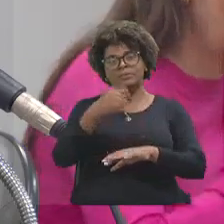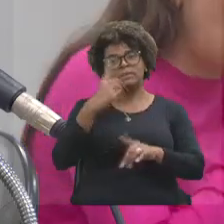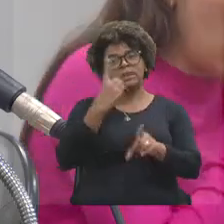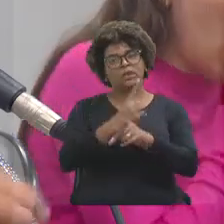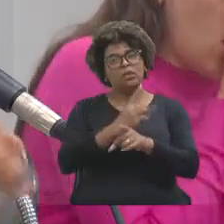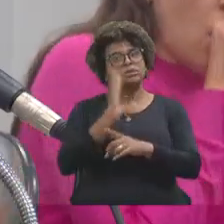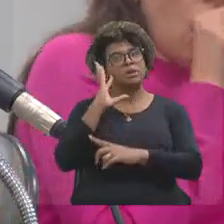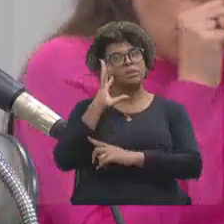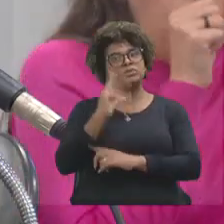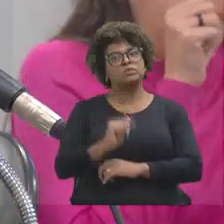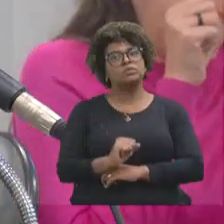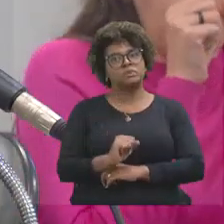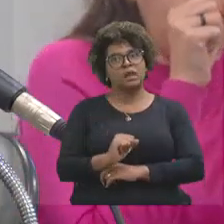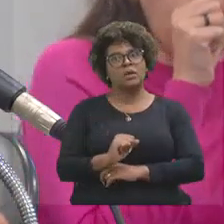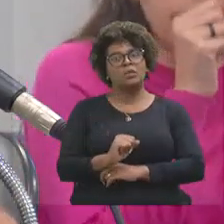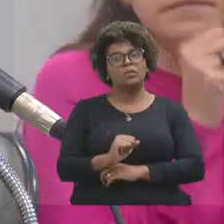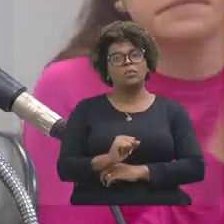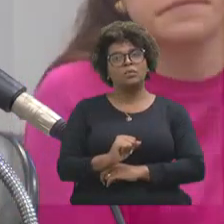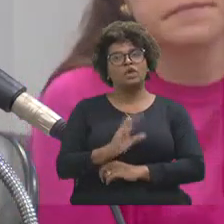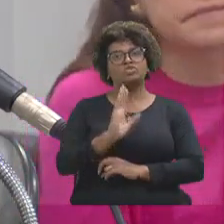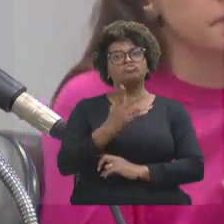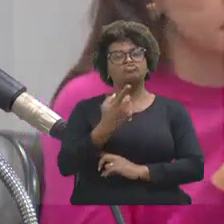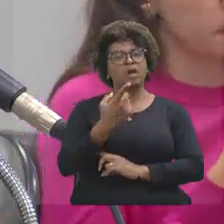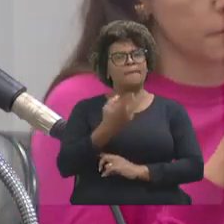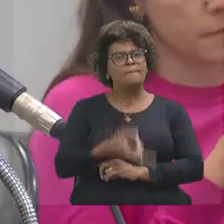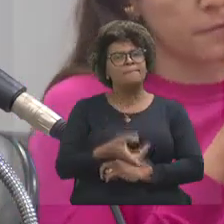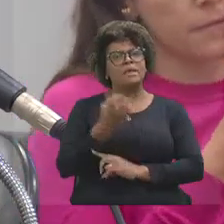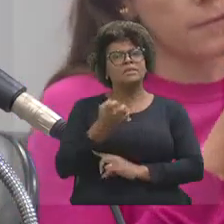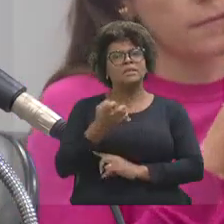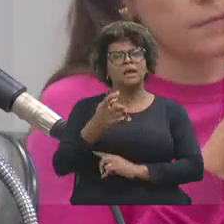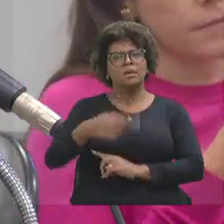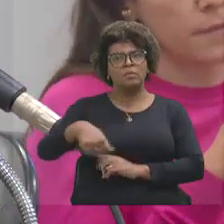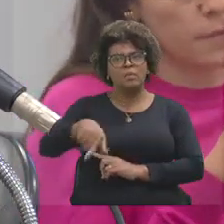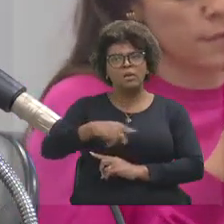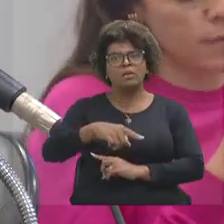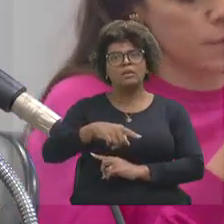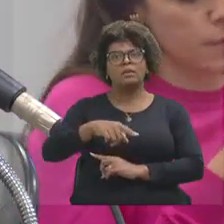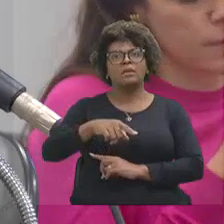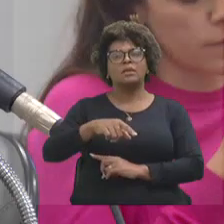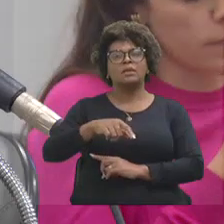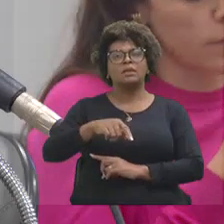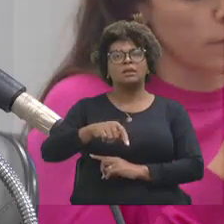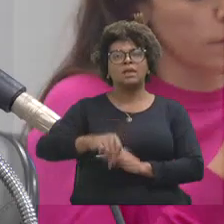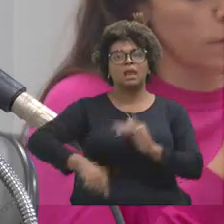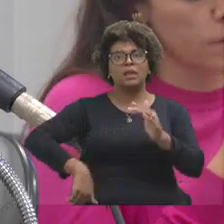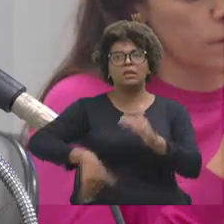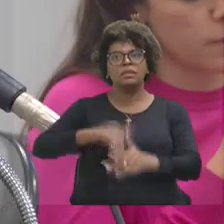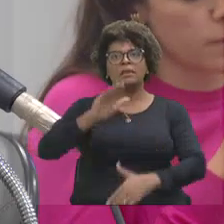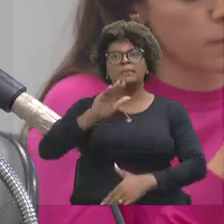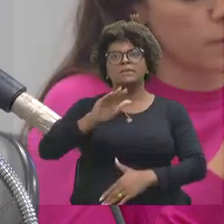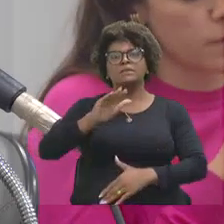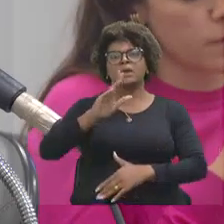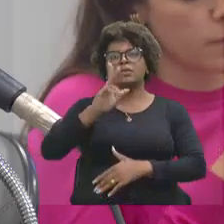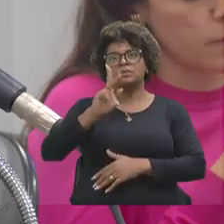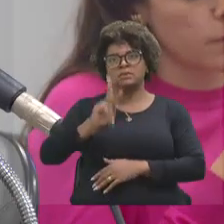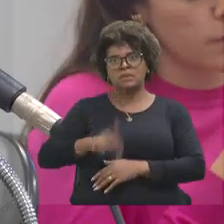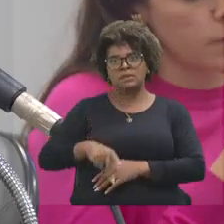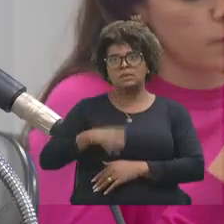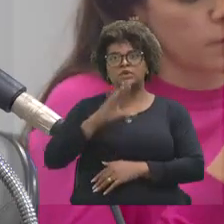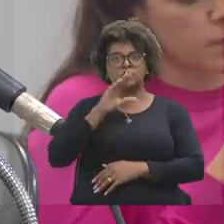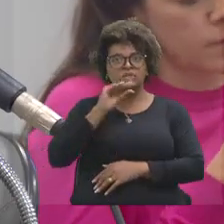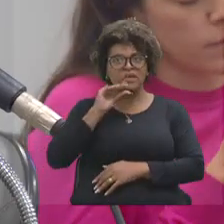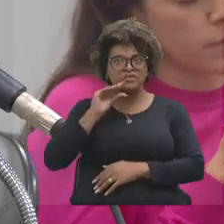e hoje já vejo na nossa região de missões de servidores semana passada lá na cidade